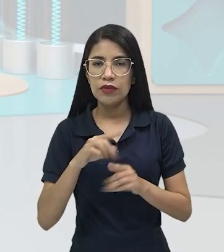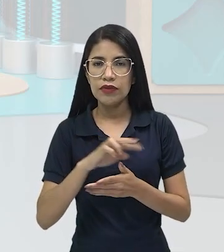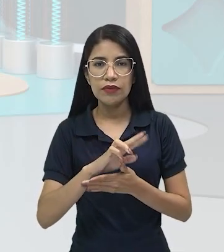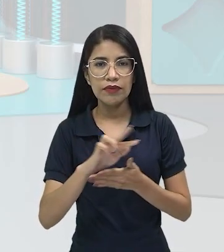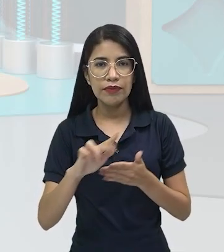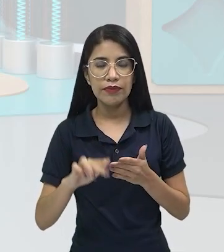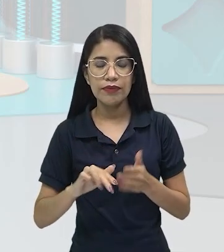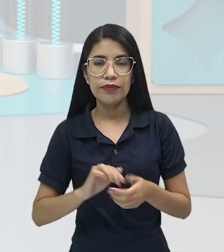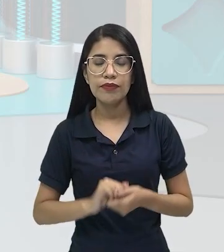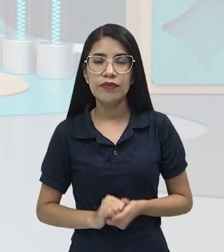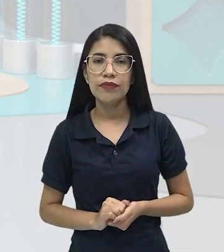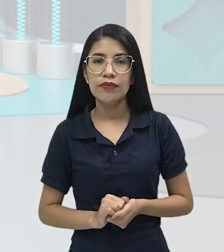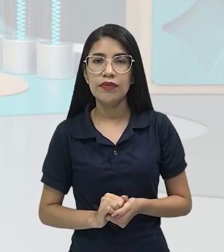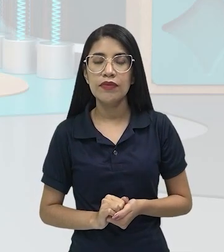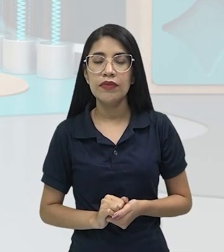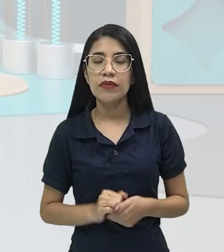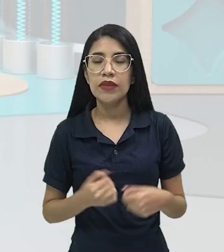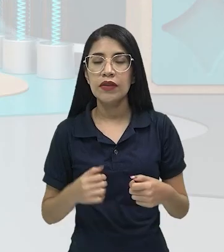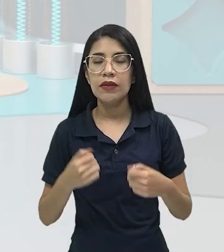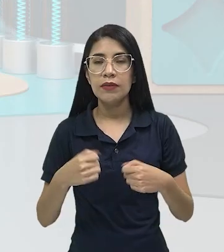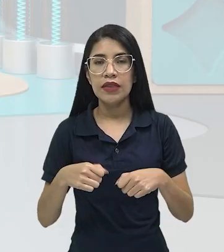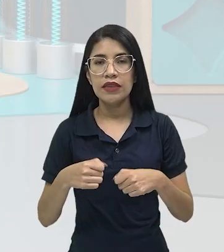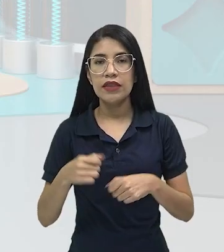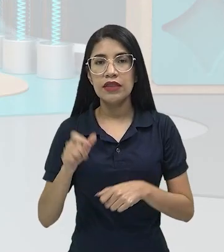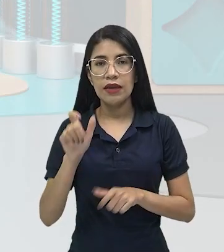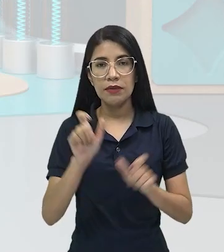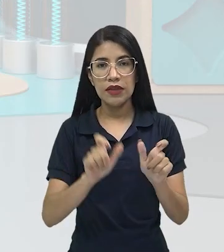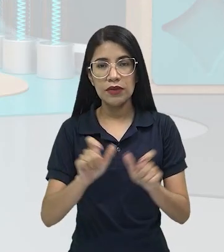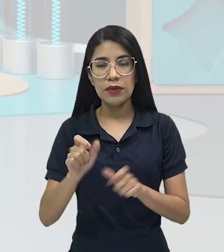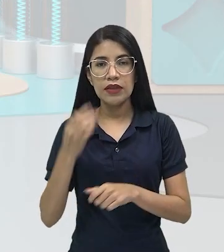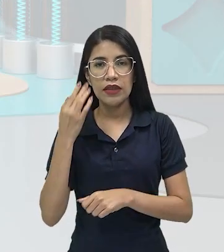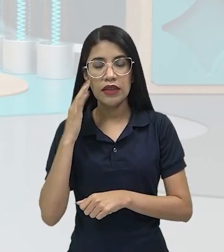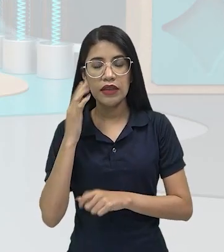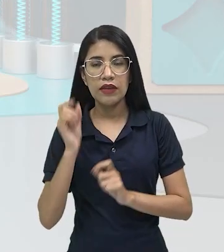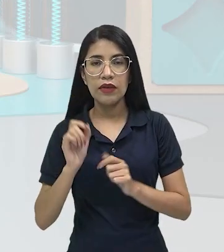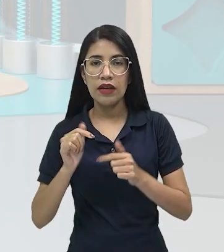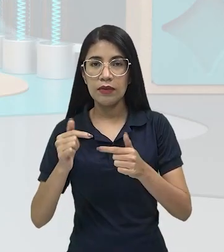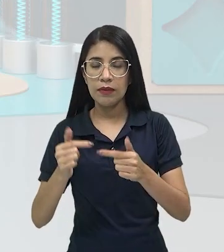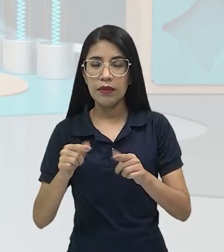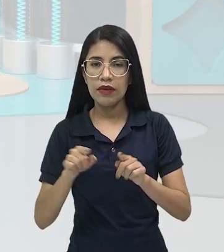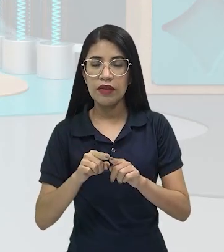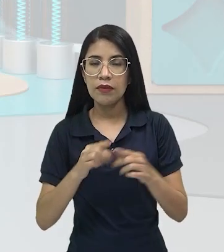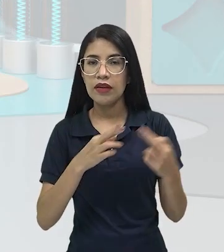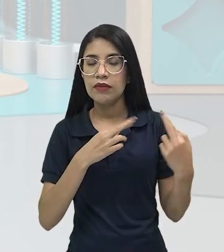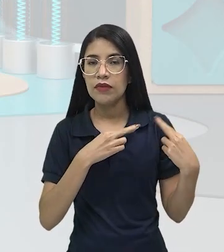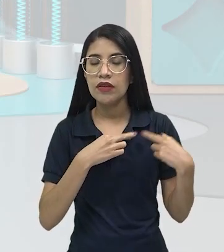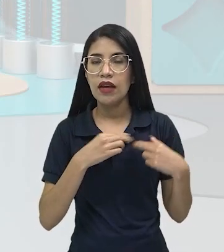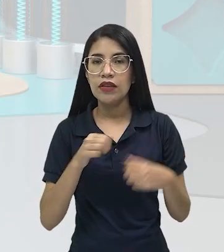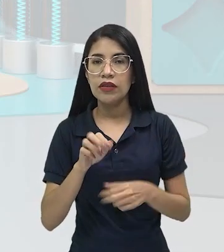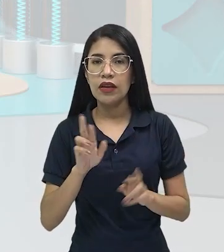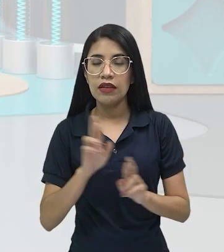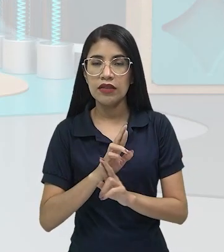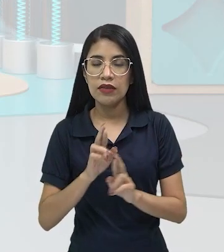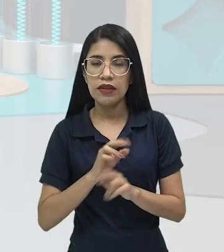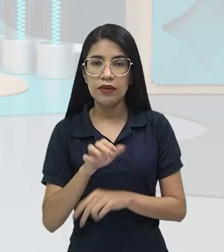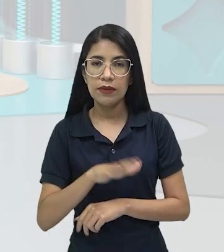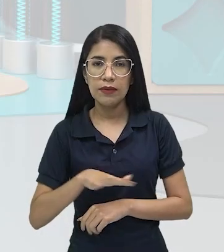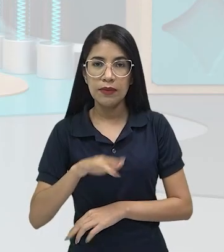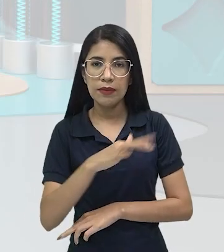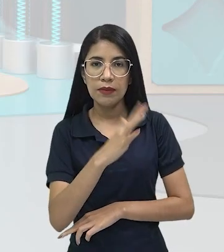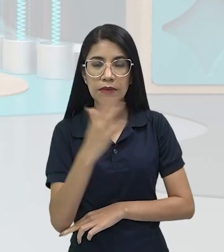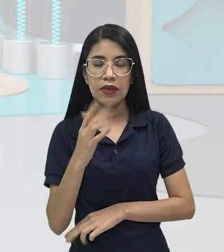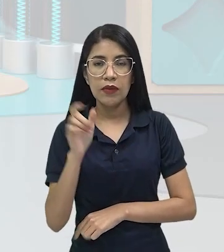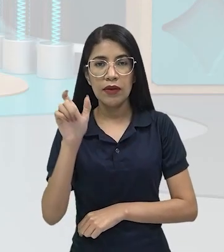também. Então o indivíduo compreenda seu papel e suas responsabilidades em relação ao meio ambiente, colocando o indivíduo nesse